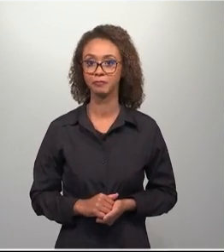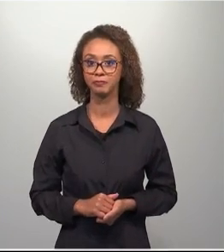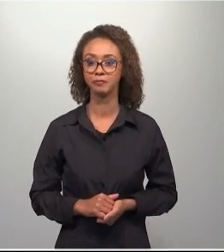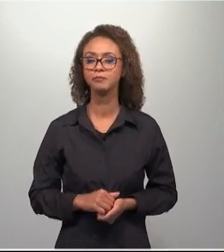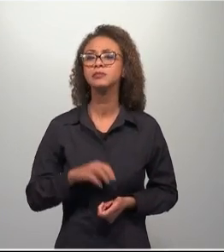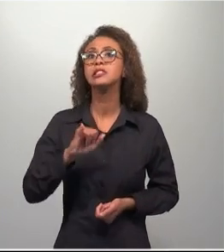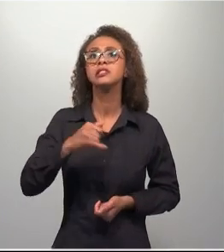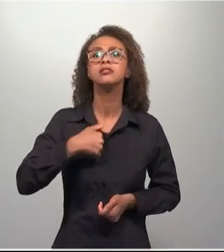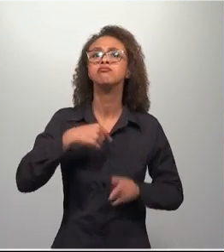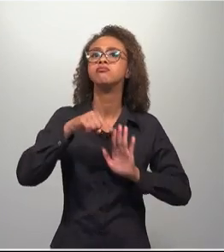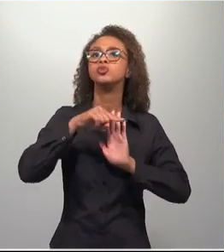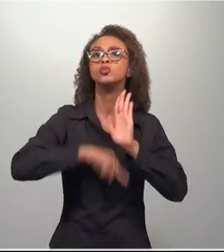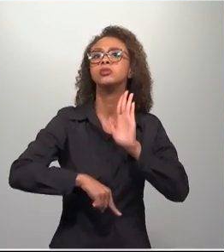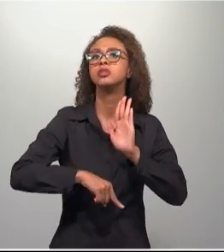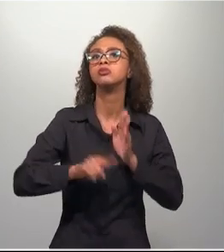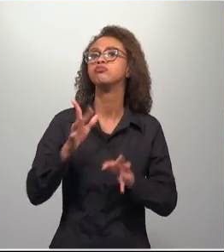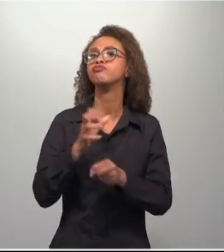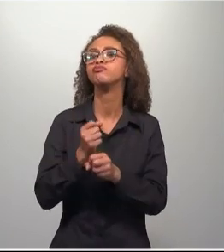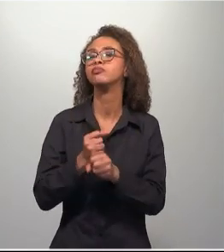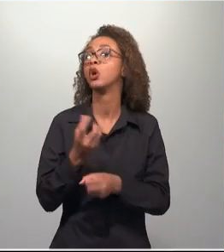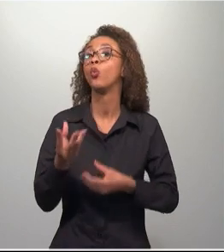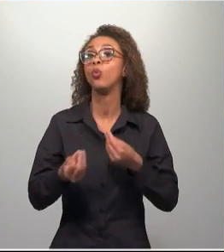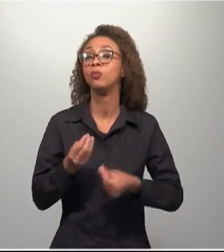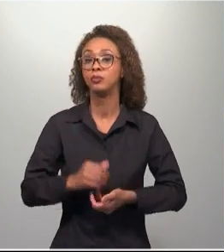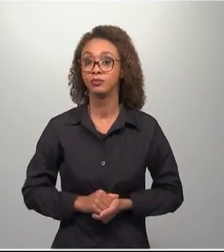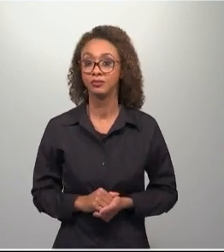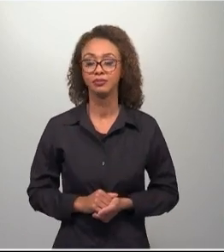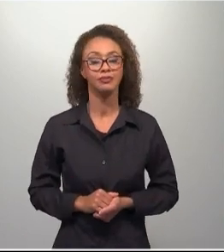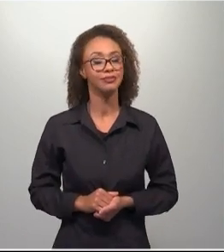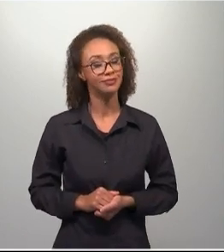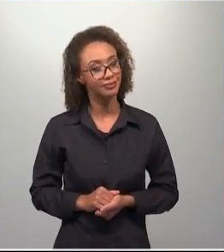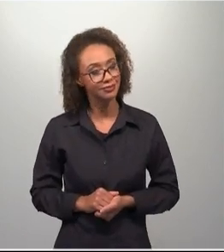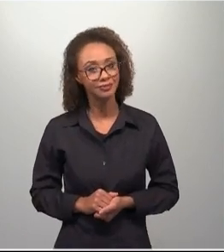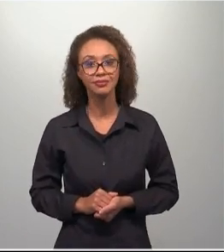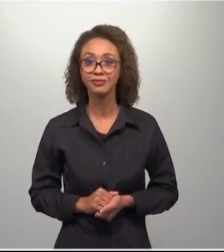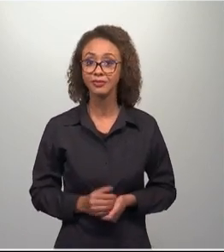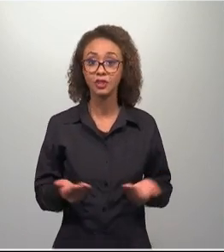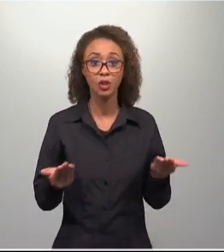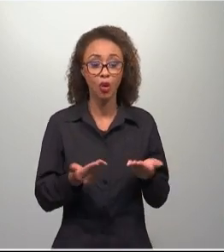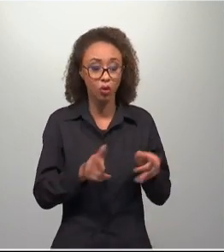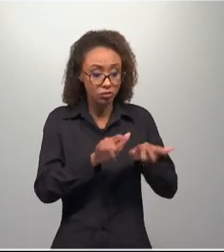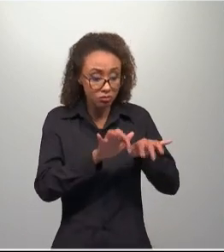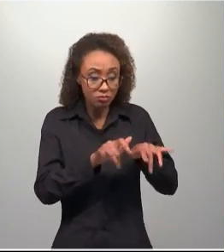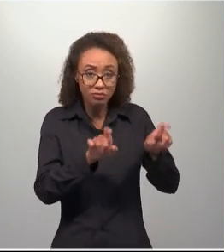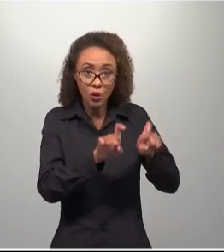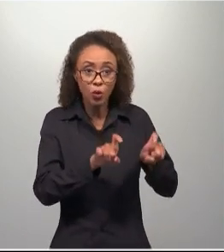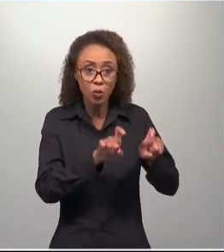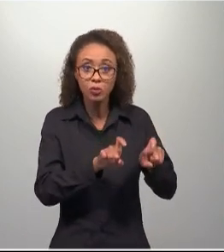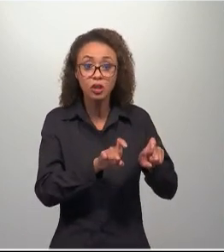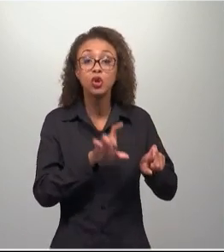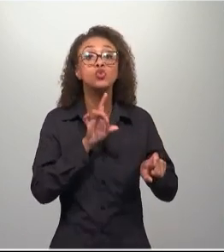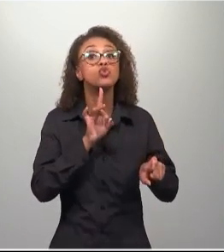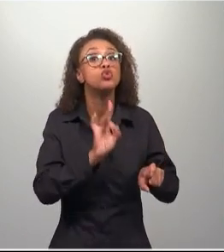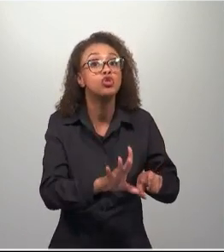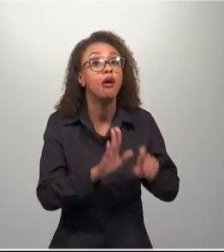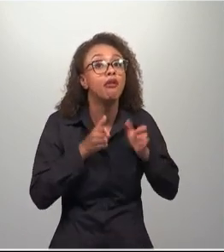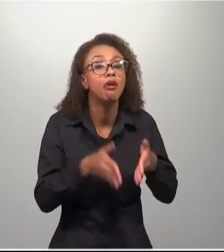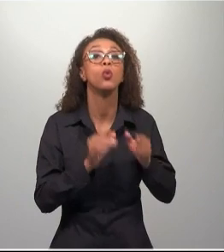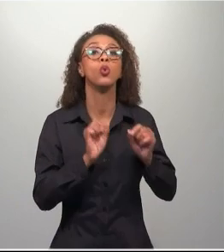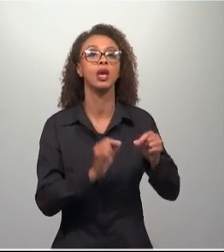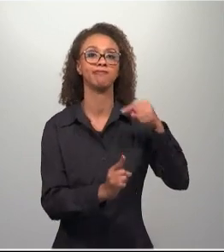subtração os nossos sistemas digitais os nossos computadores só realizam somas